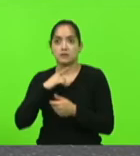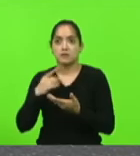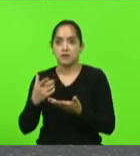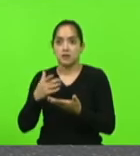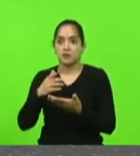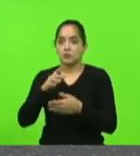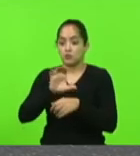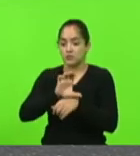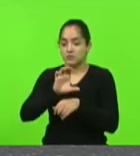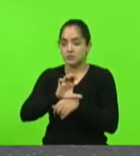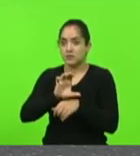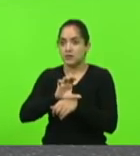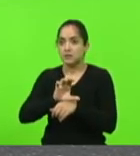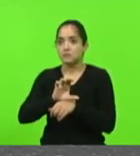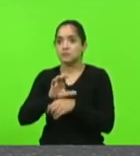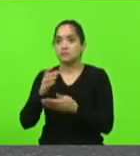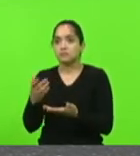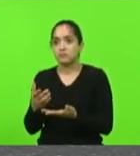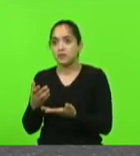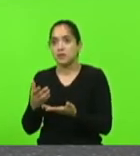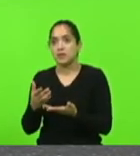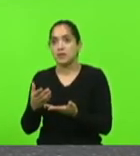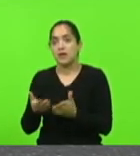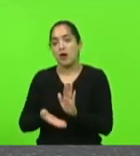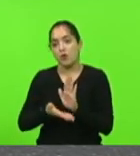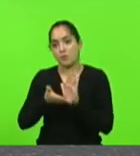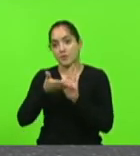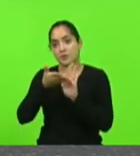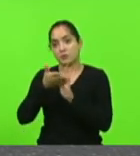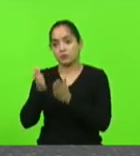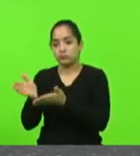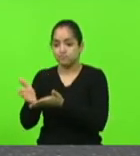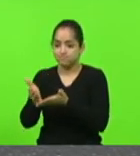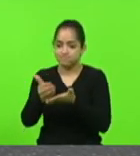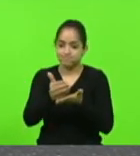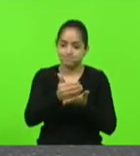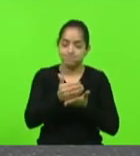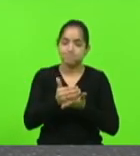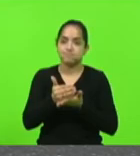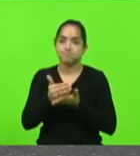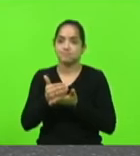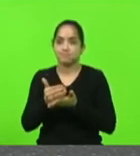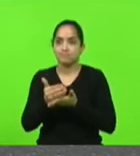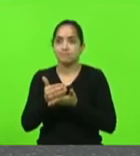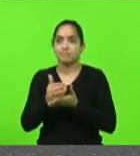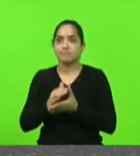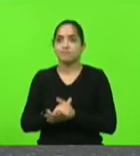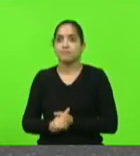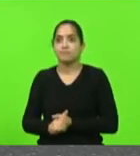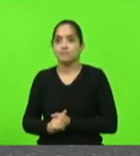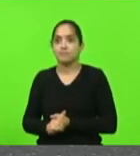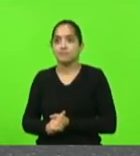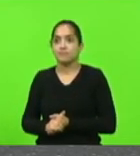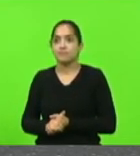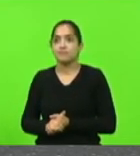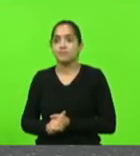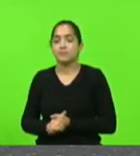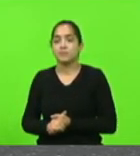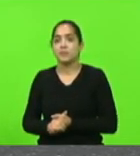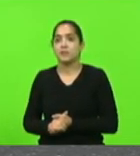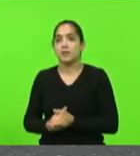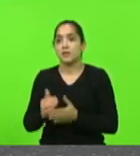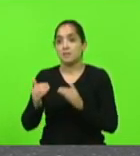pela receita que subiu, seja pela despesa que desceu, mas essa combinação